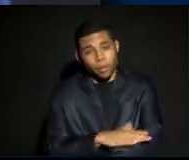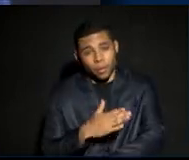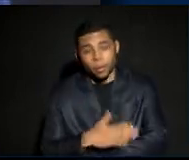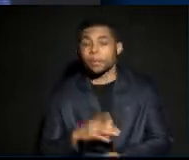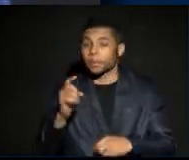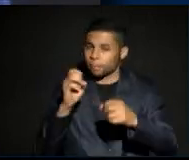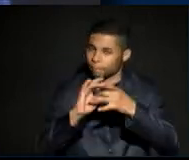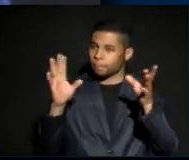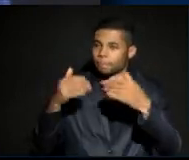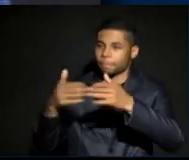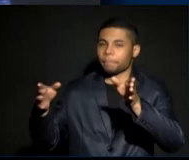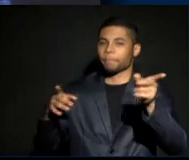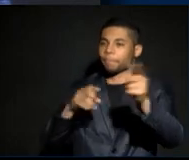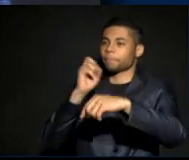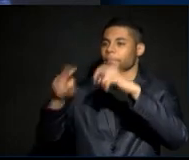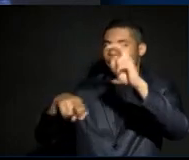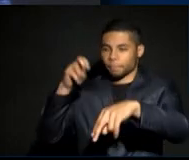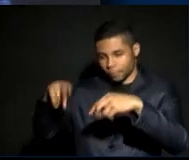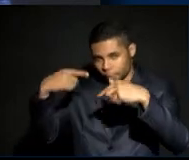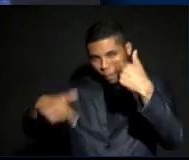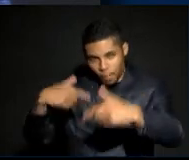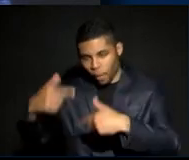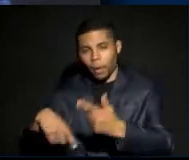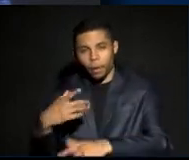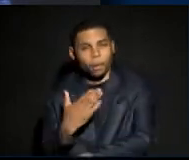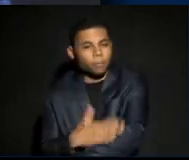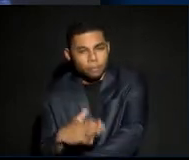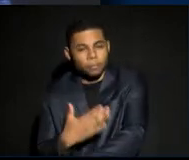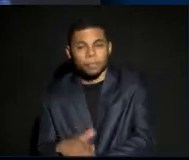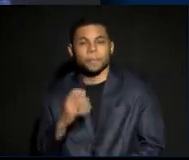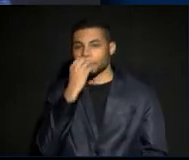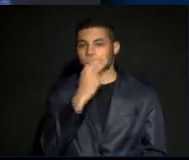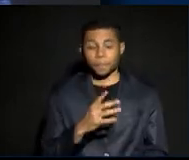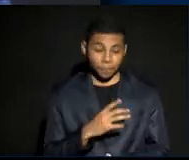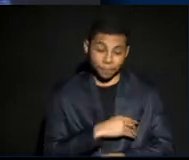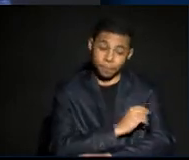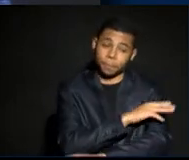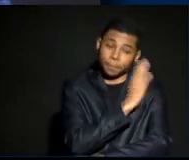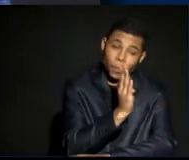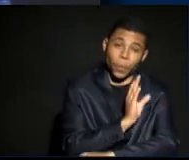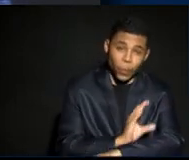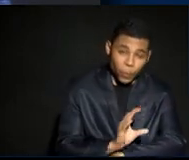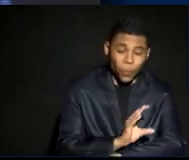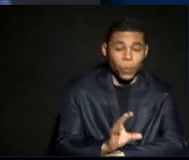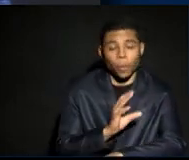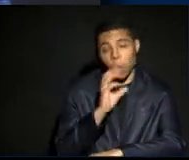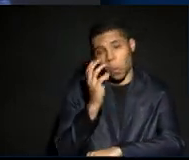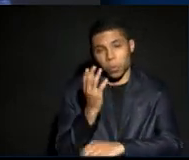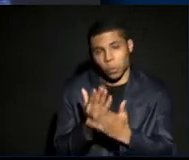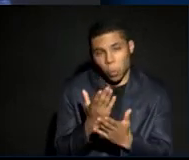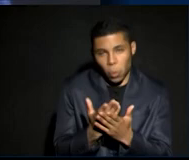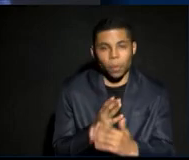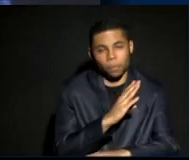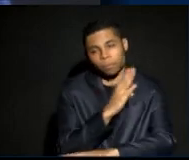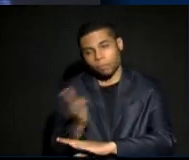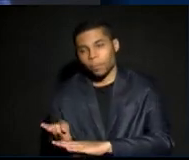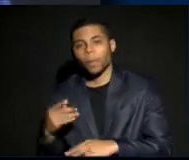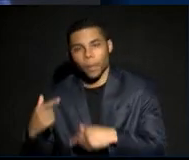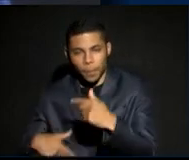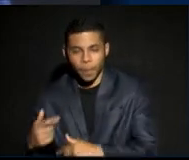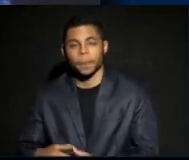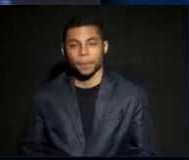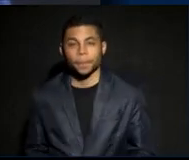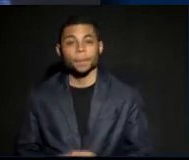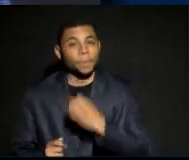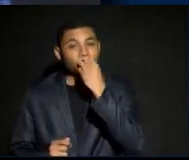porta do mercado para esse jovem que vai estar no contraturno tendo ao seu exame profissionalizantes Mas já tem que ter a sua primeira experiência de mercado